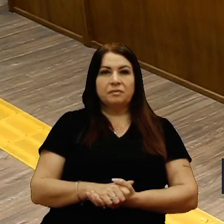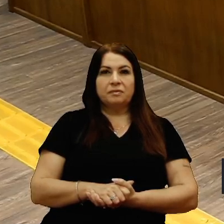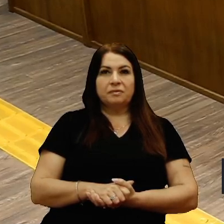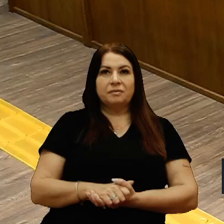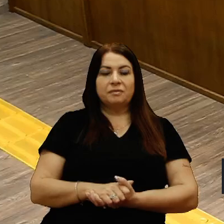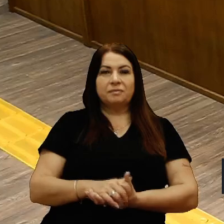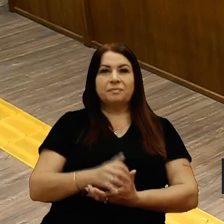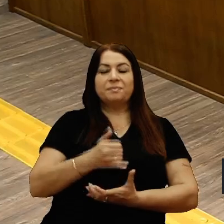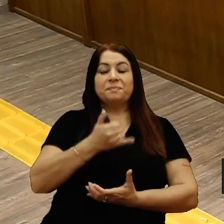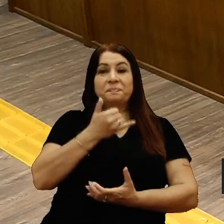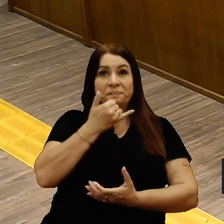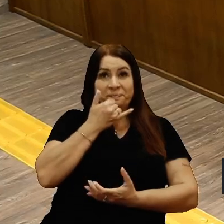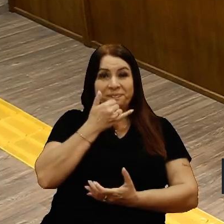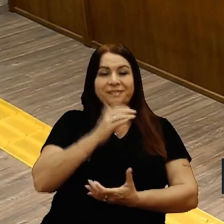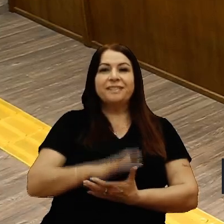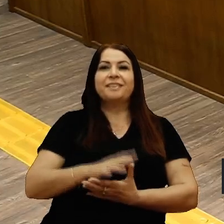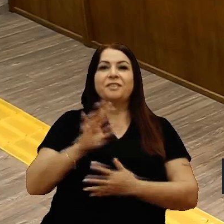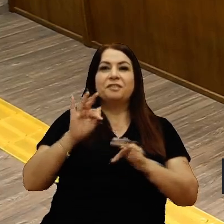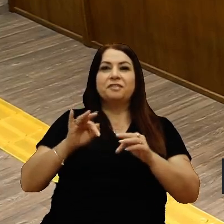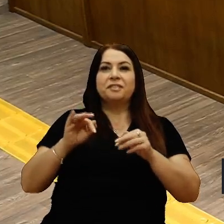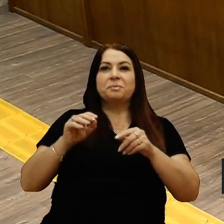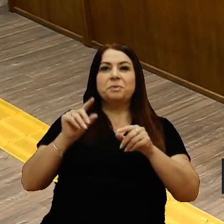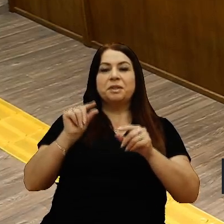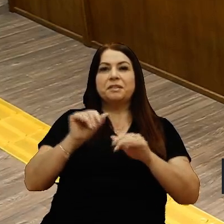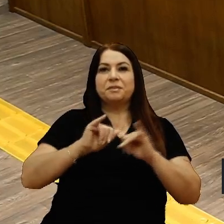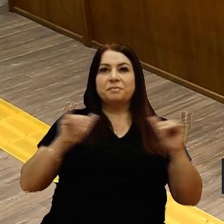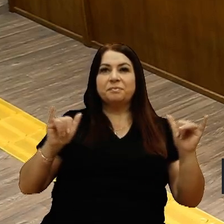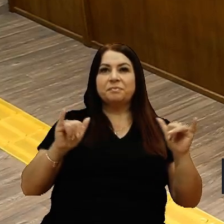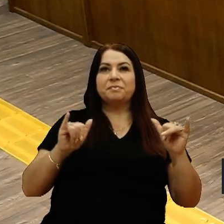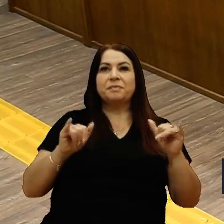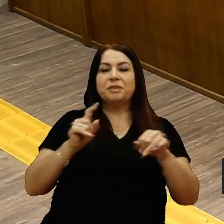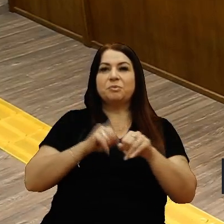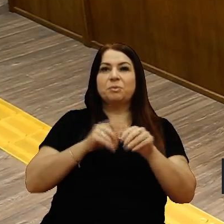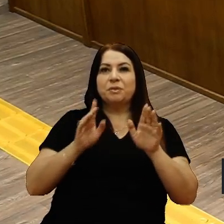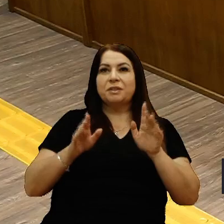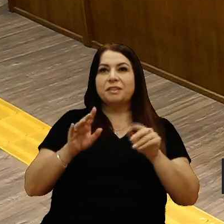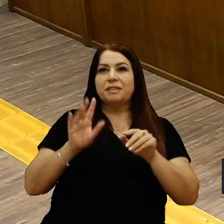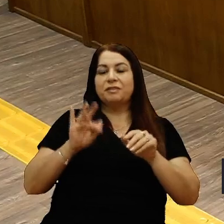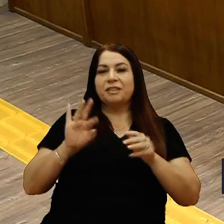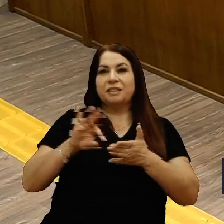Desculpa. Encerradas as pequenas comunicações, no momento também se encerram